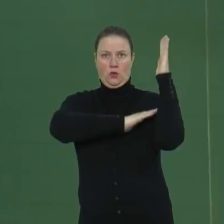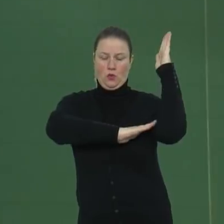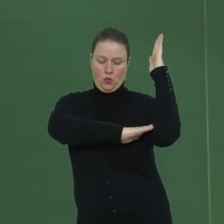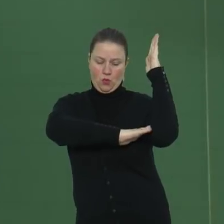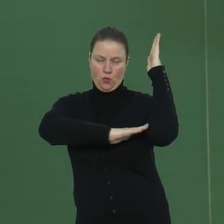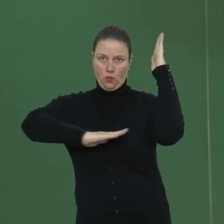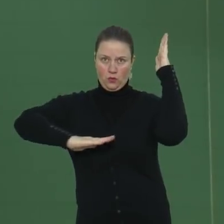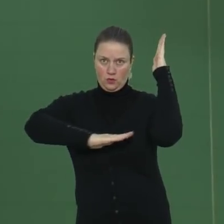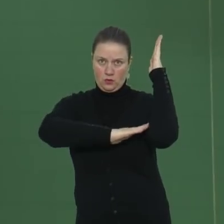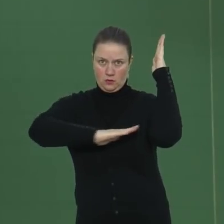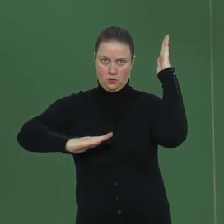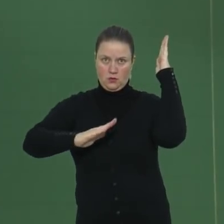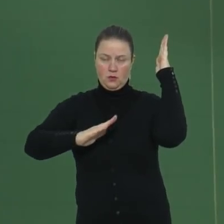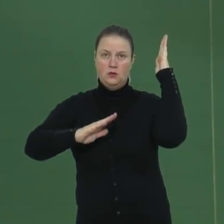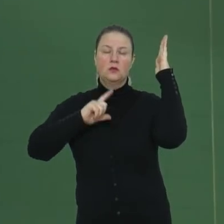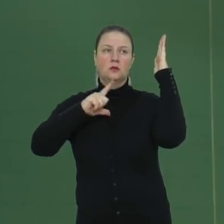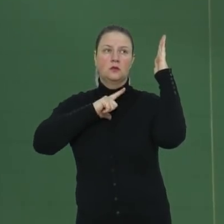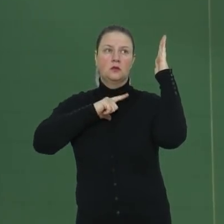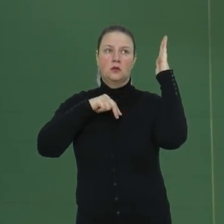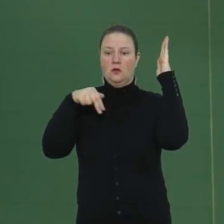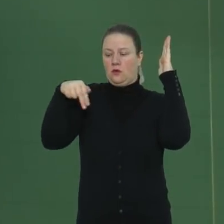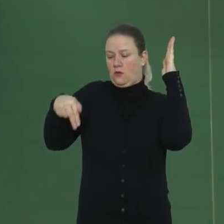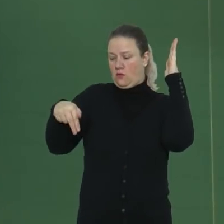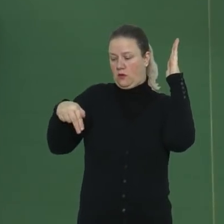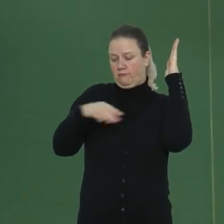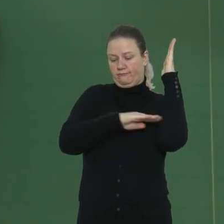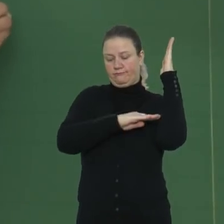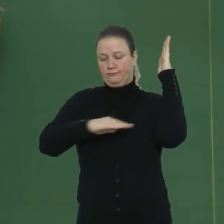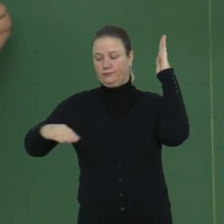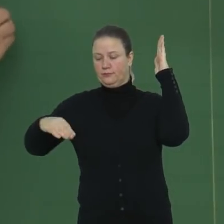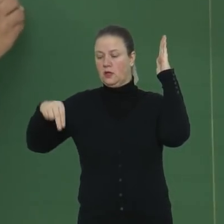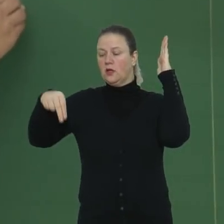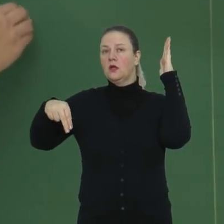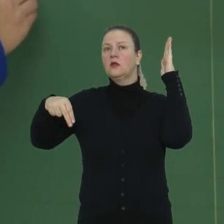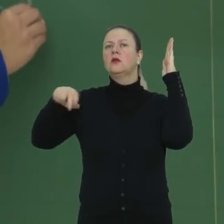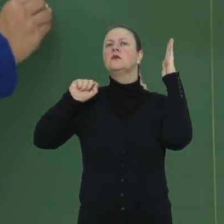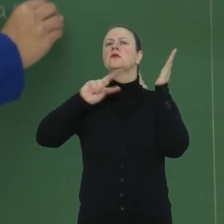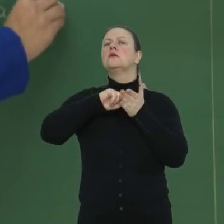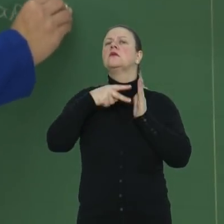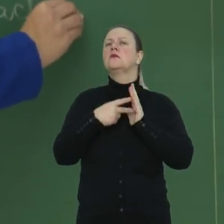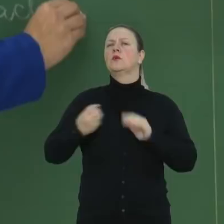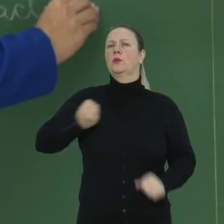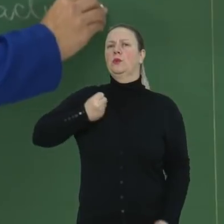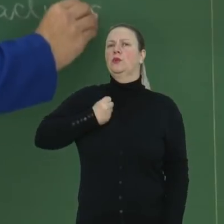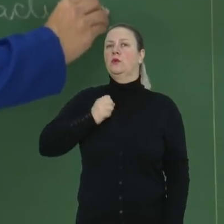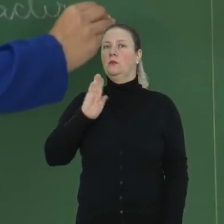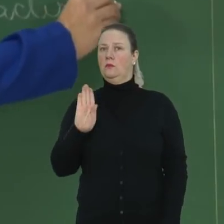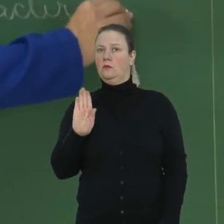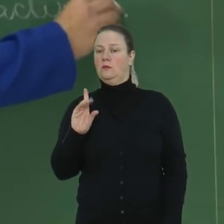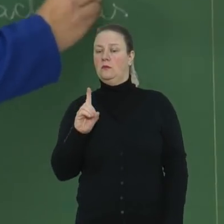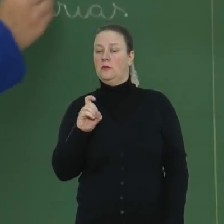eu coloquei, né? Eu tenho o N, que é o número de bactérias, certo?